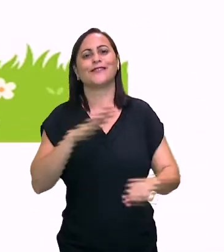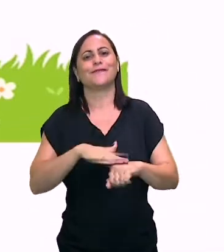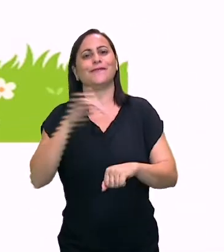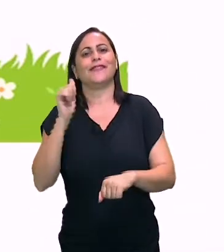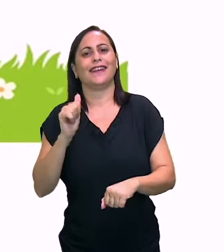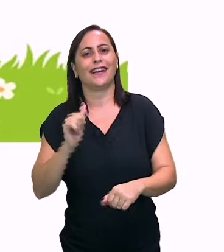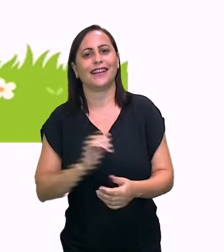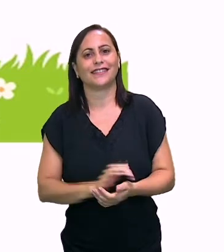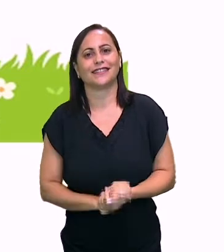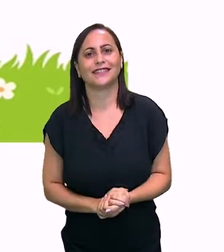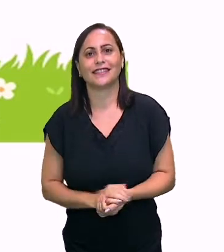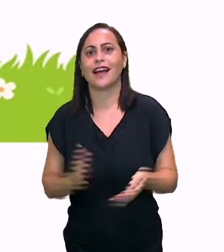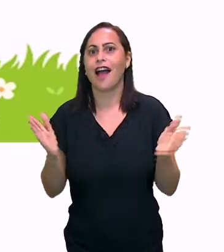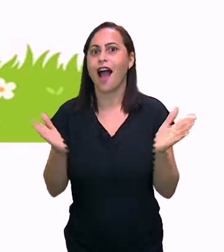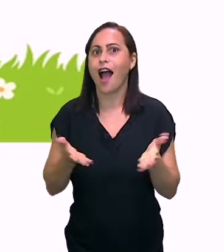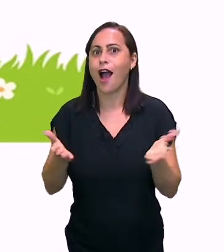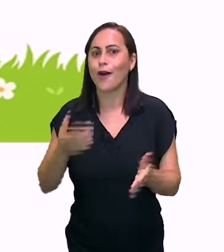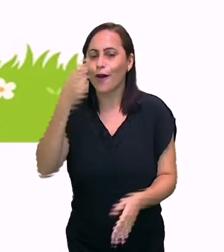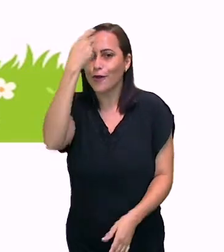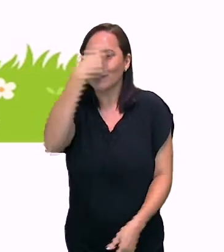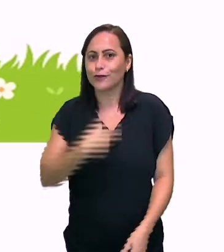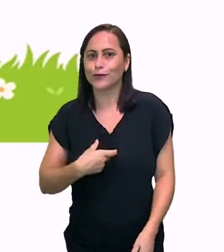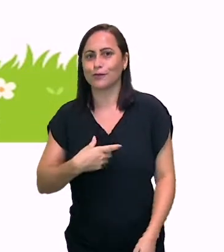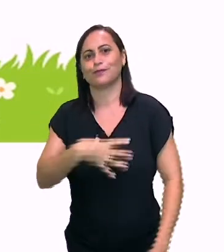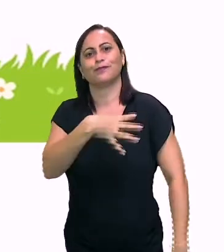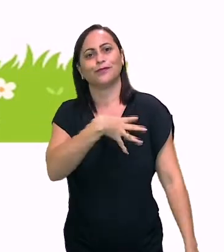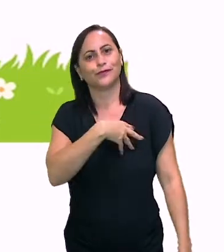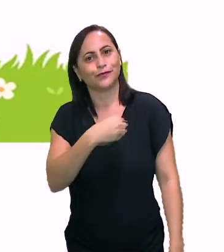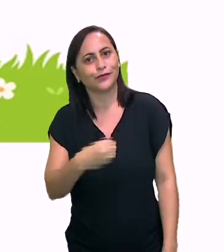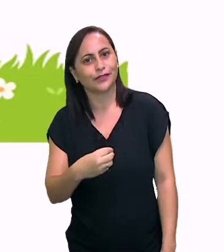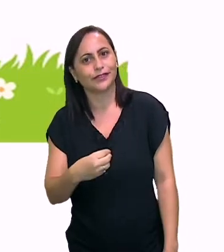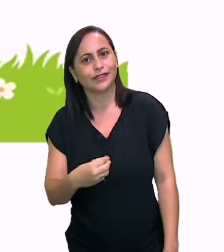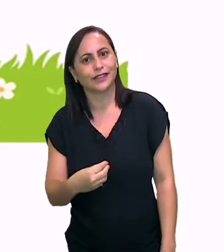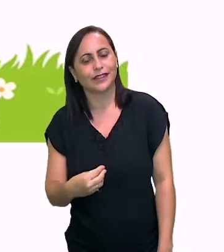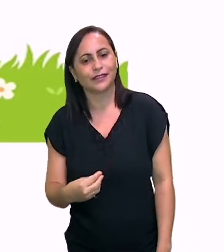ser. Agora eu sou filho,